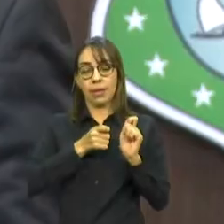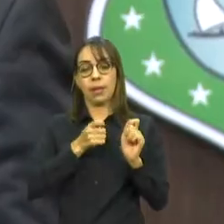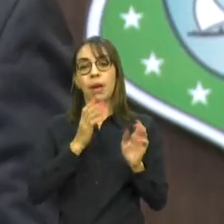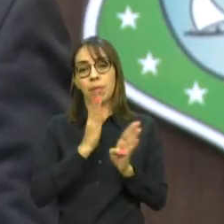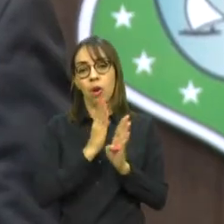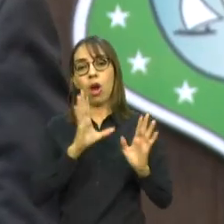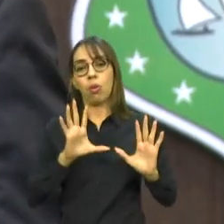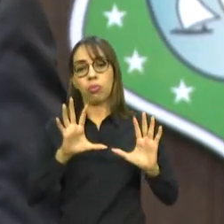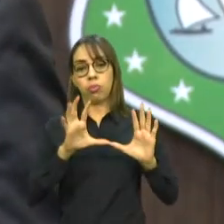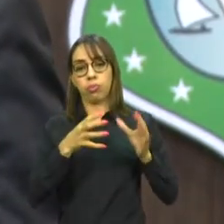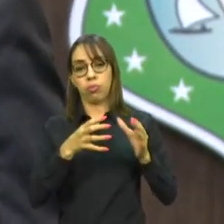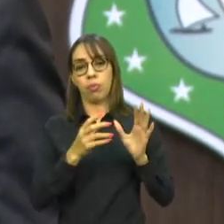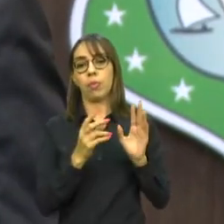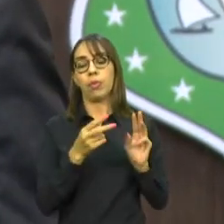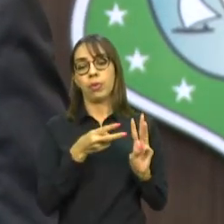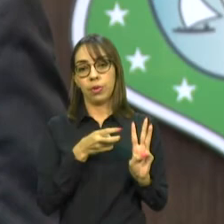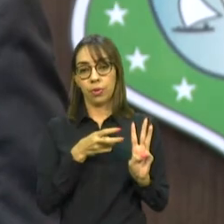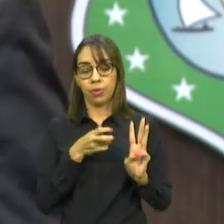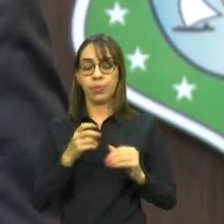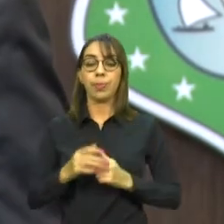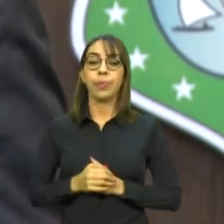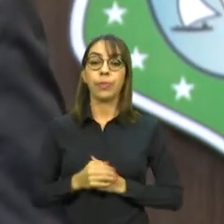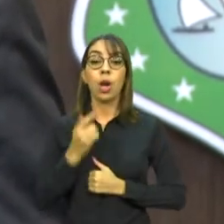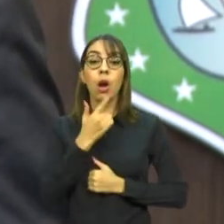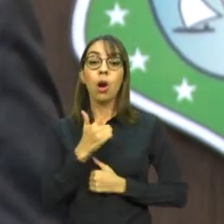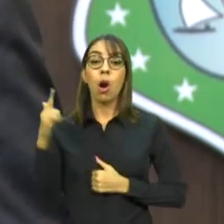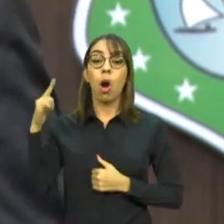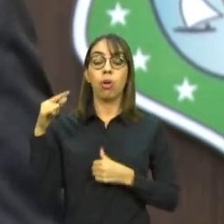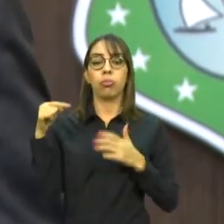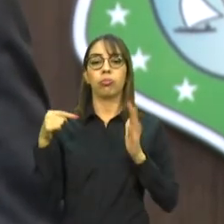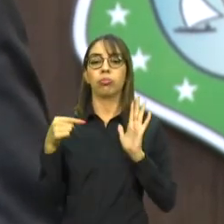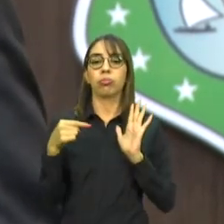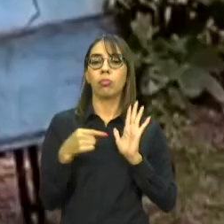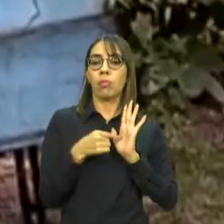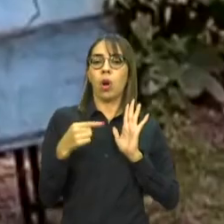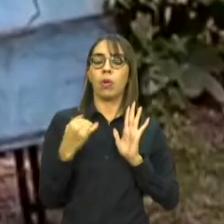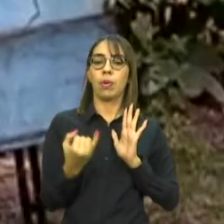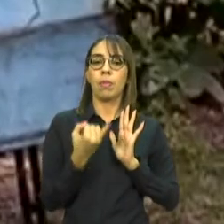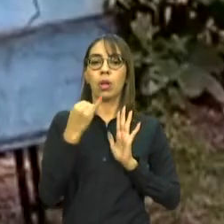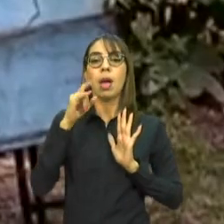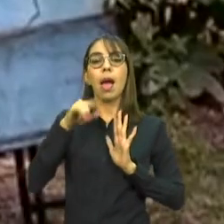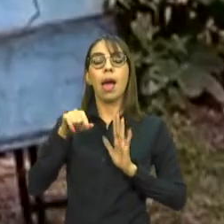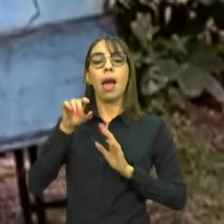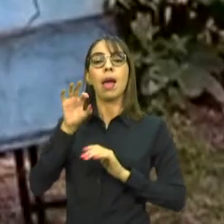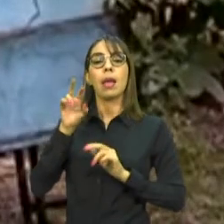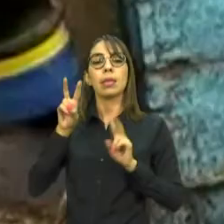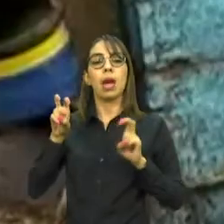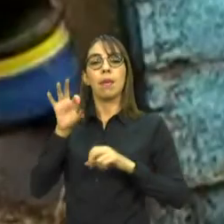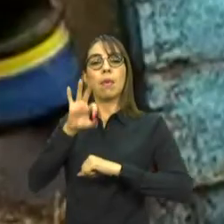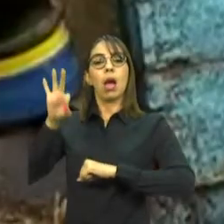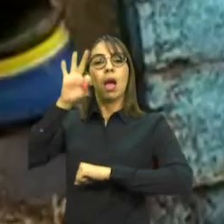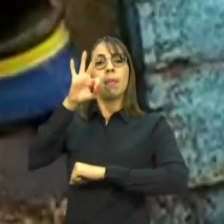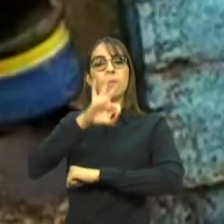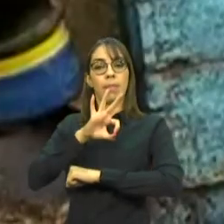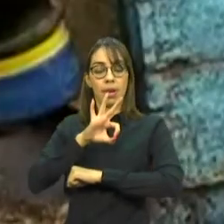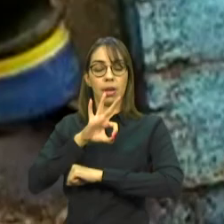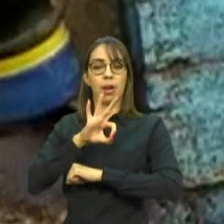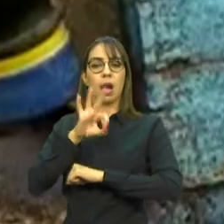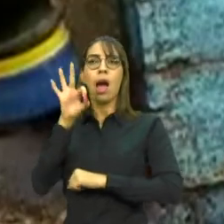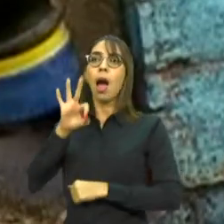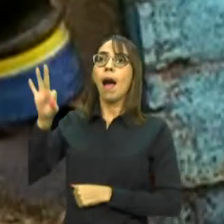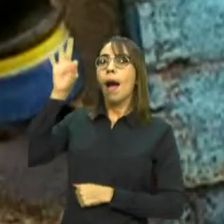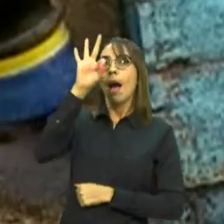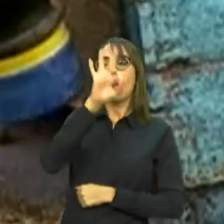povos. Outro ponto abordado pelo projeto está relacionado às abelhas. A proposta define que fica vedado